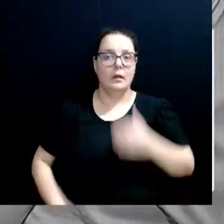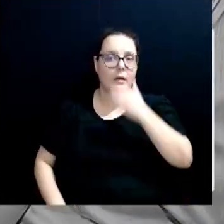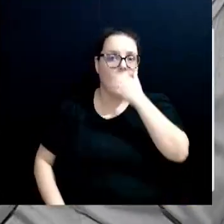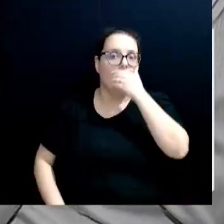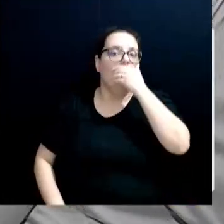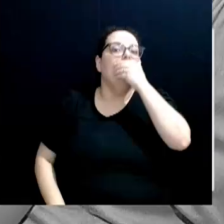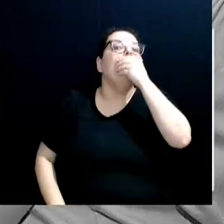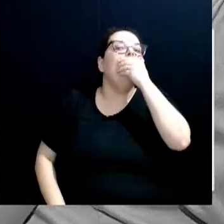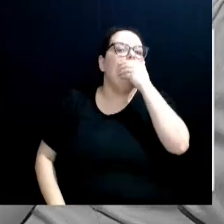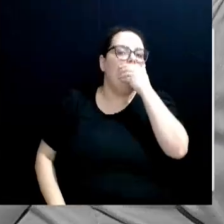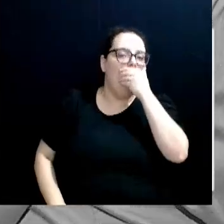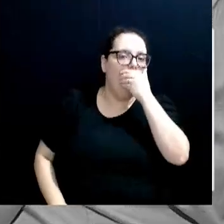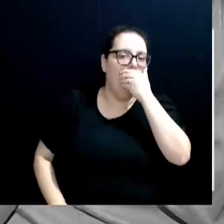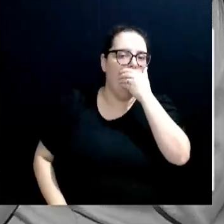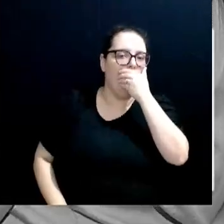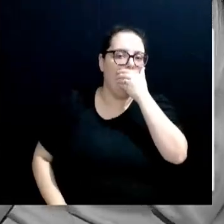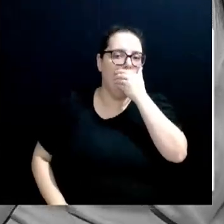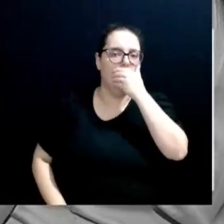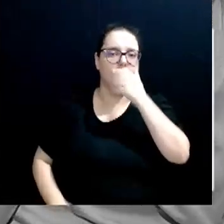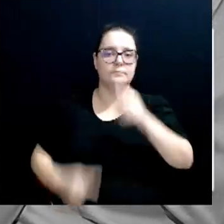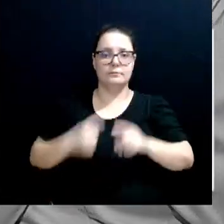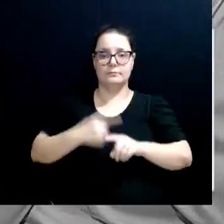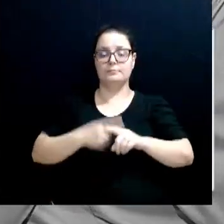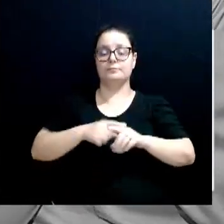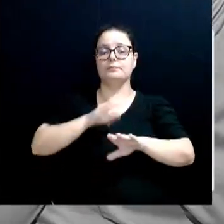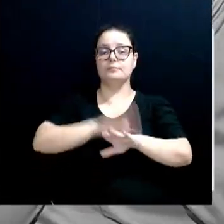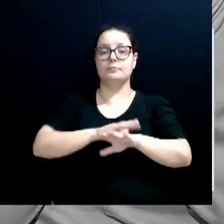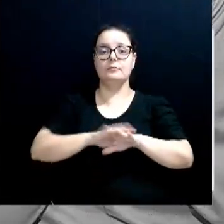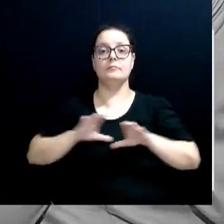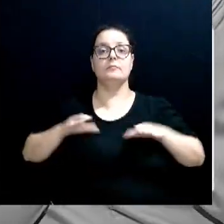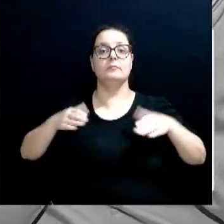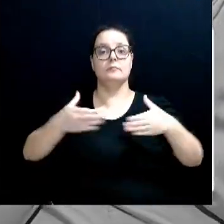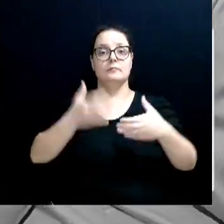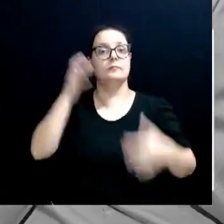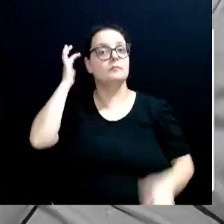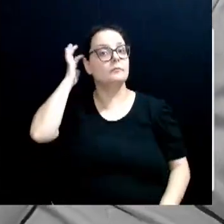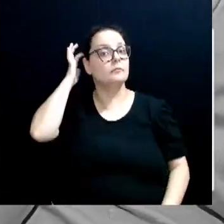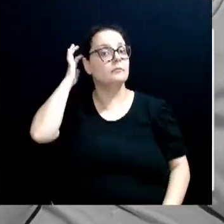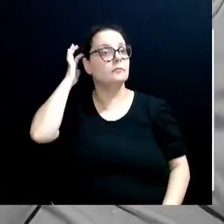coletiva. Como eu iniciei essa conversa com você.